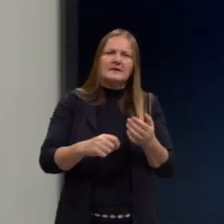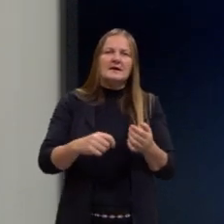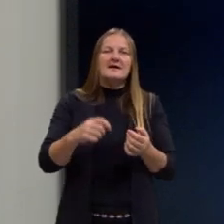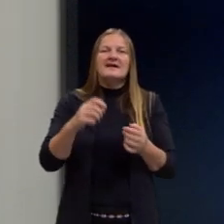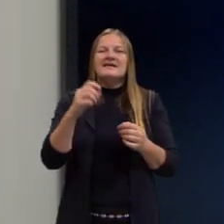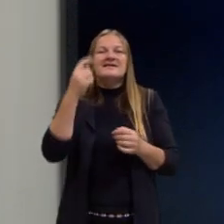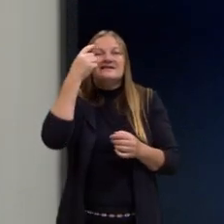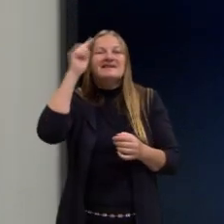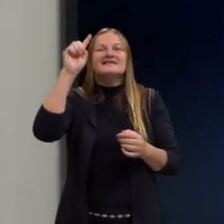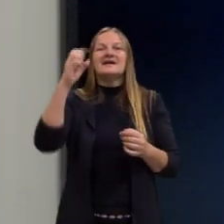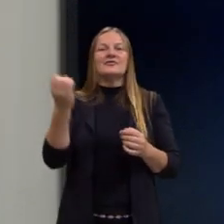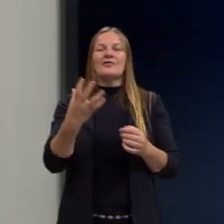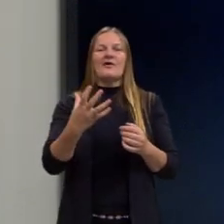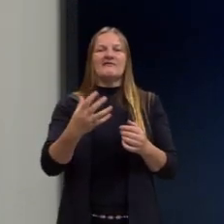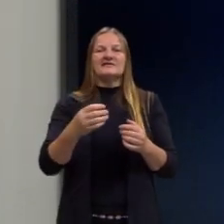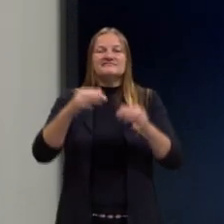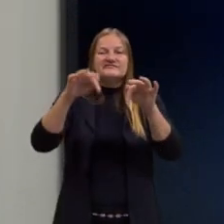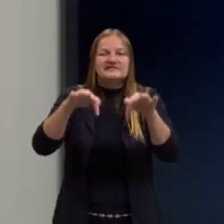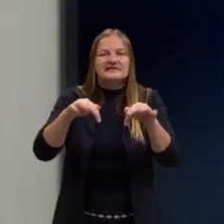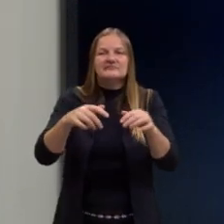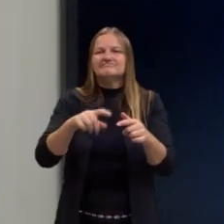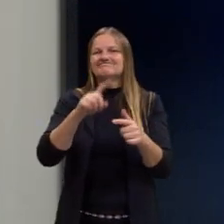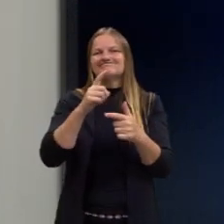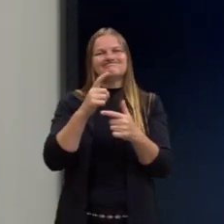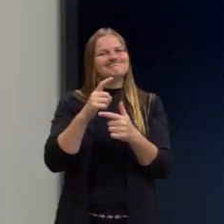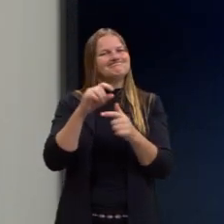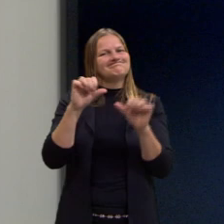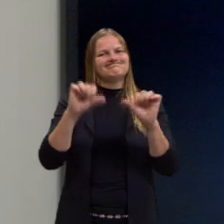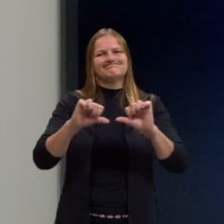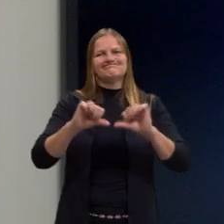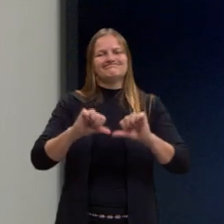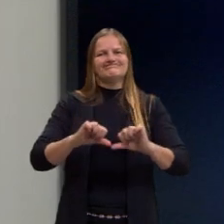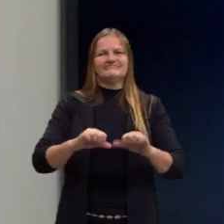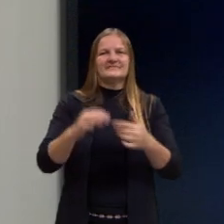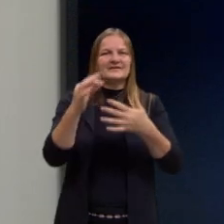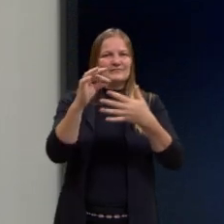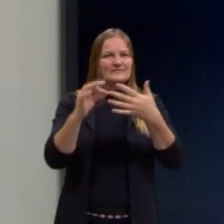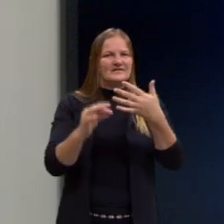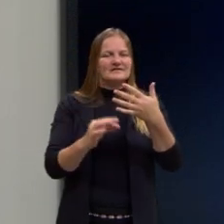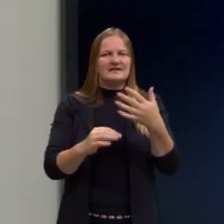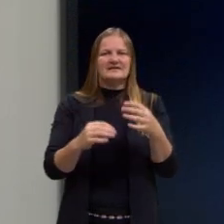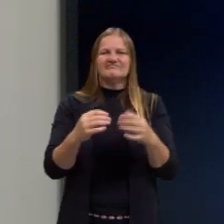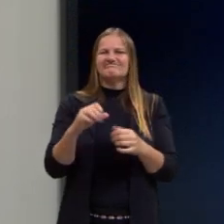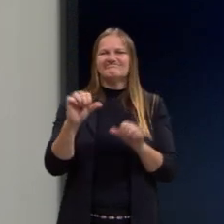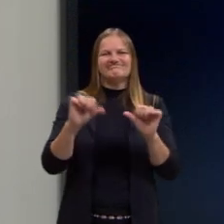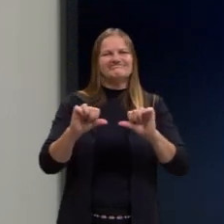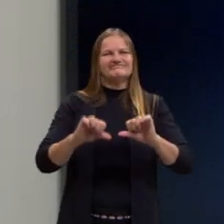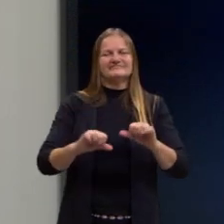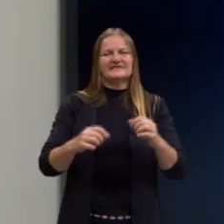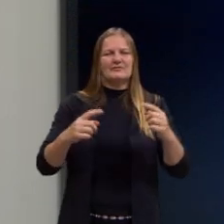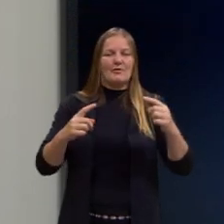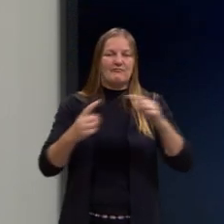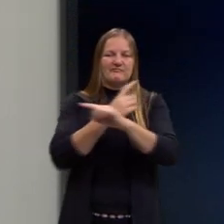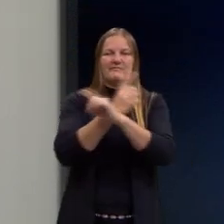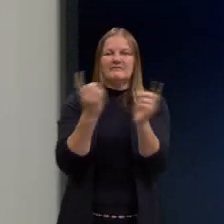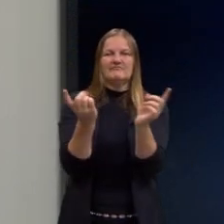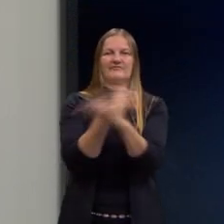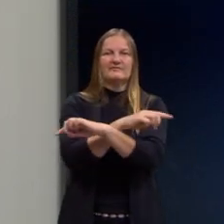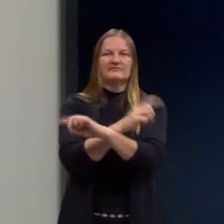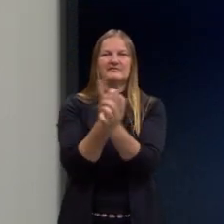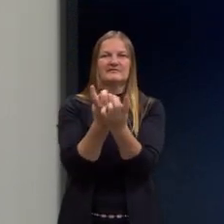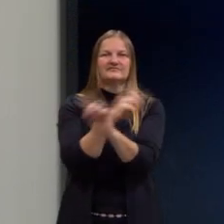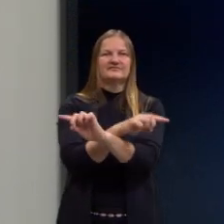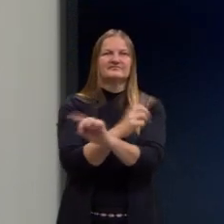novas ideias que não serão problematizados é um detalhe que faz com que a gente se encontra diga né